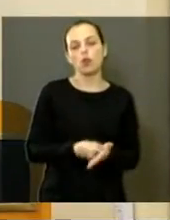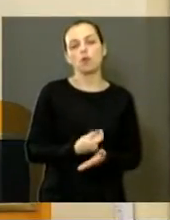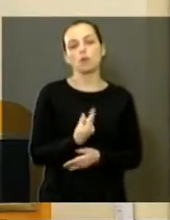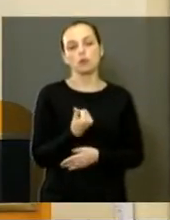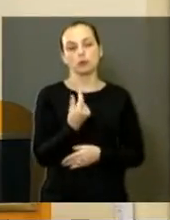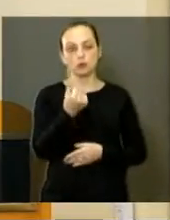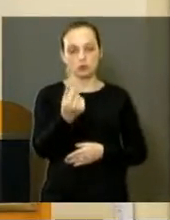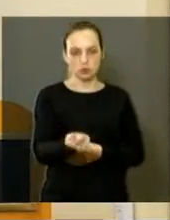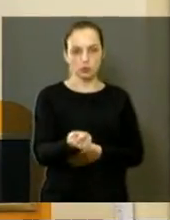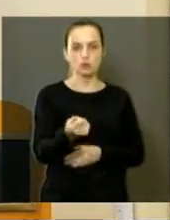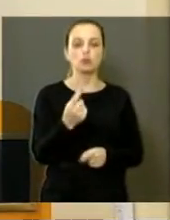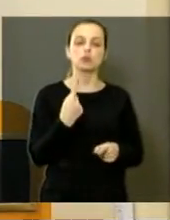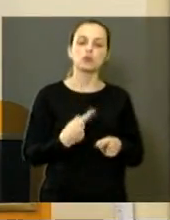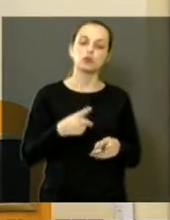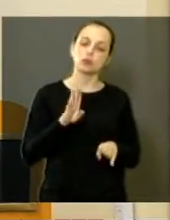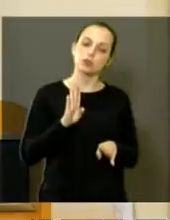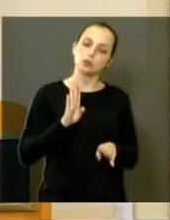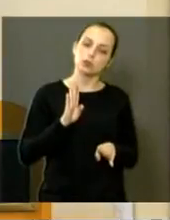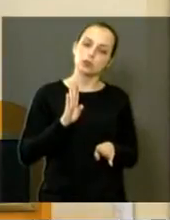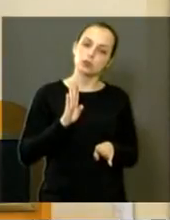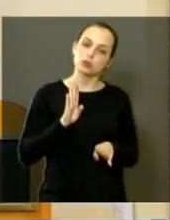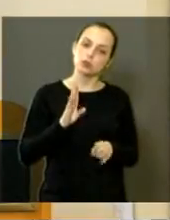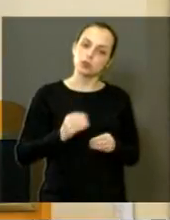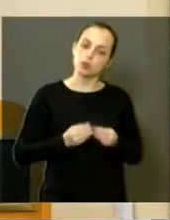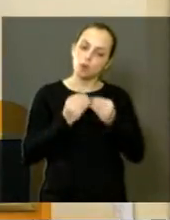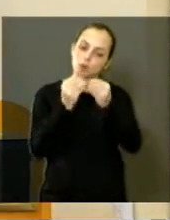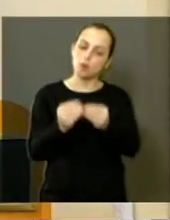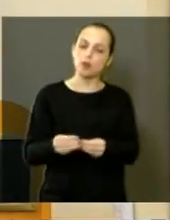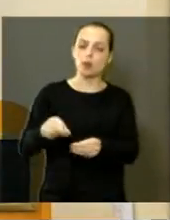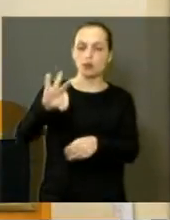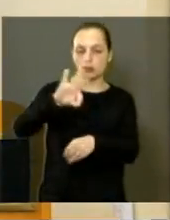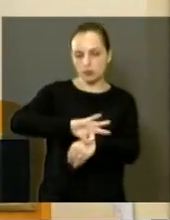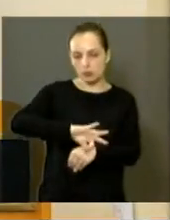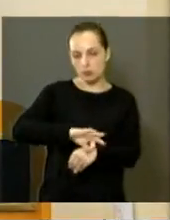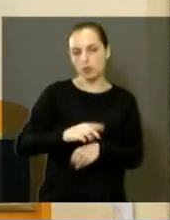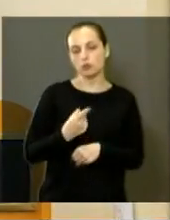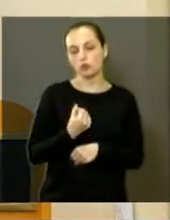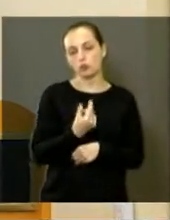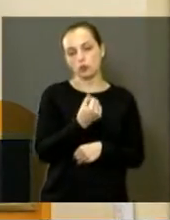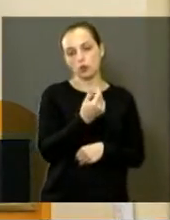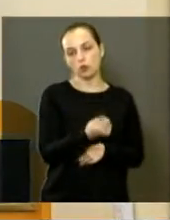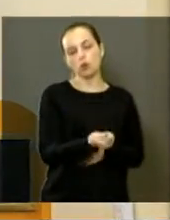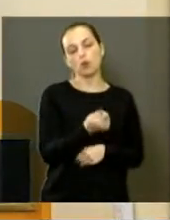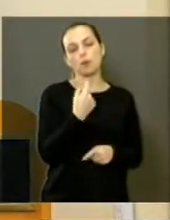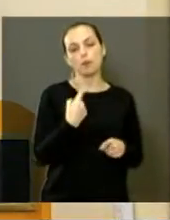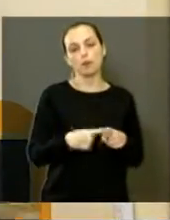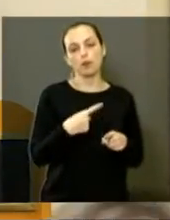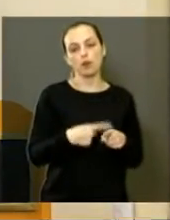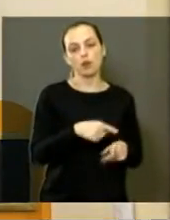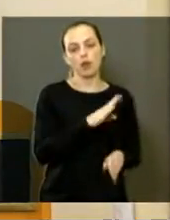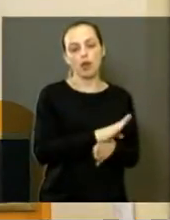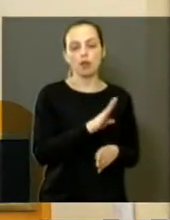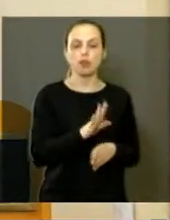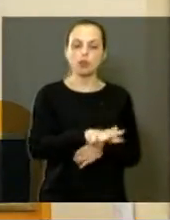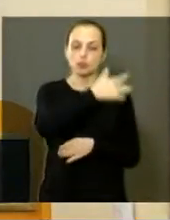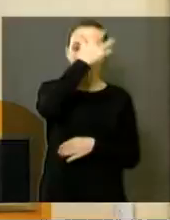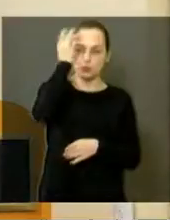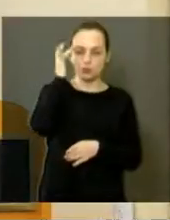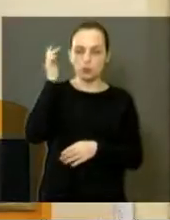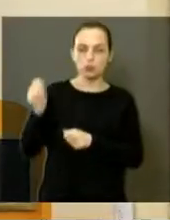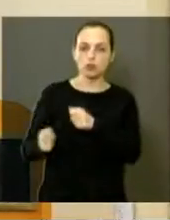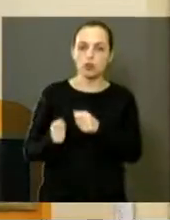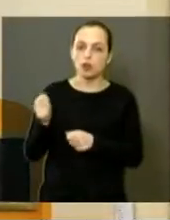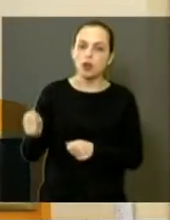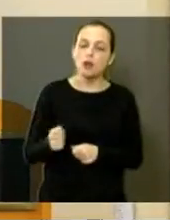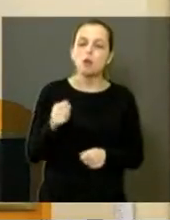recursos continuem sendo destinados a esse centro, a esse núcleo, visto que não atende apenas a população de